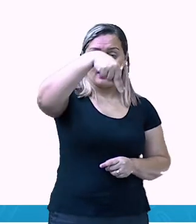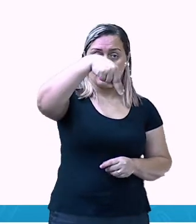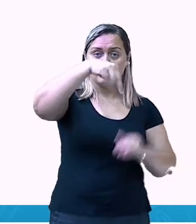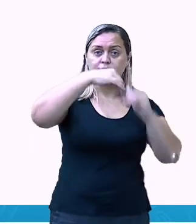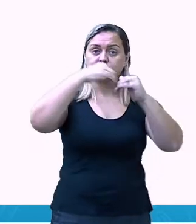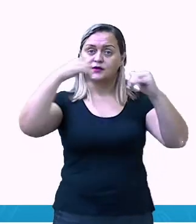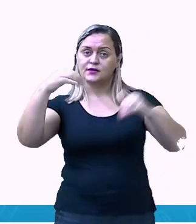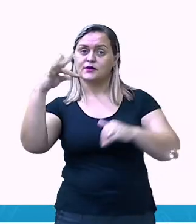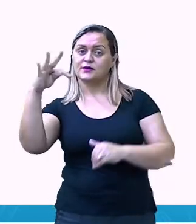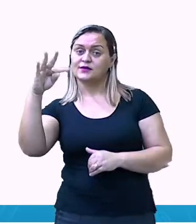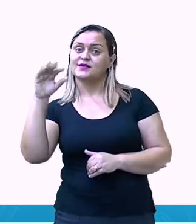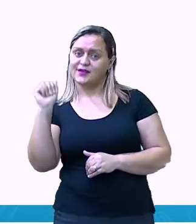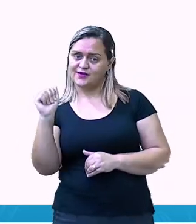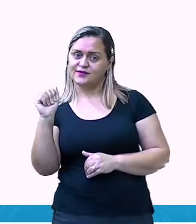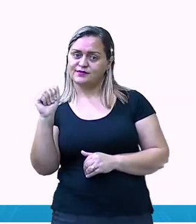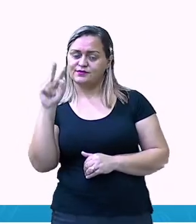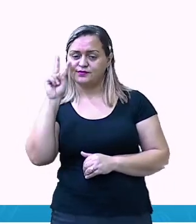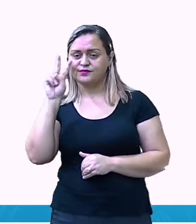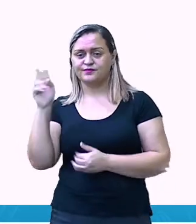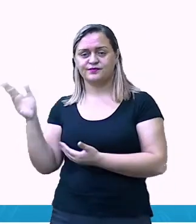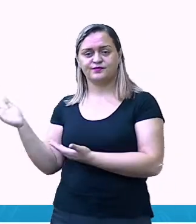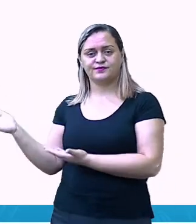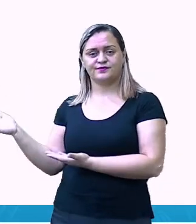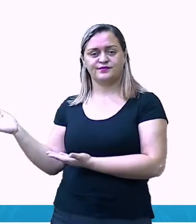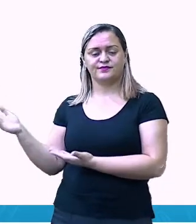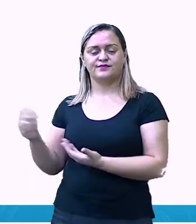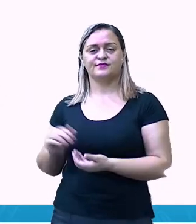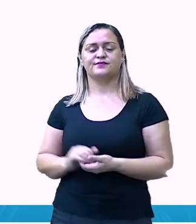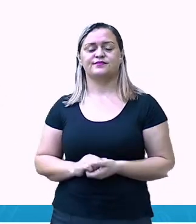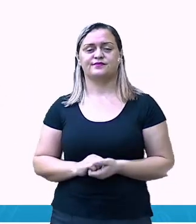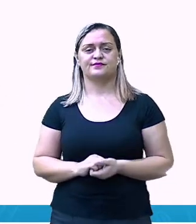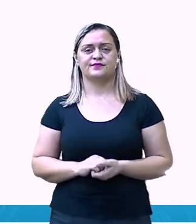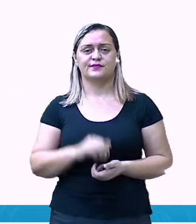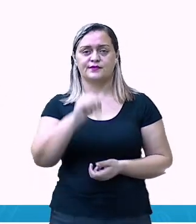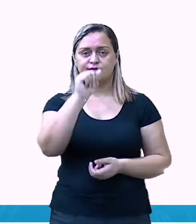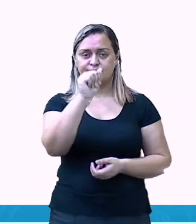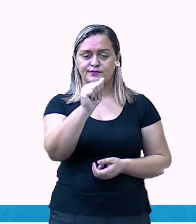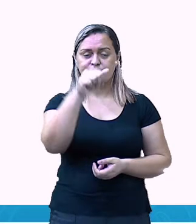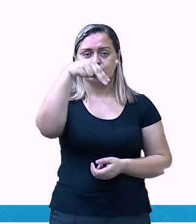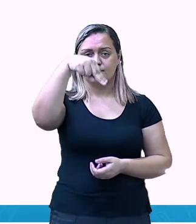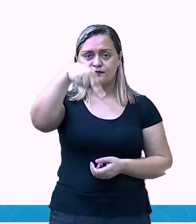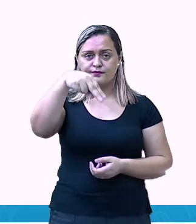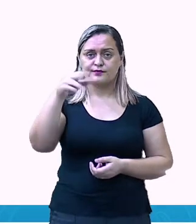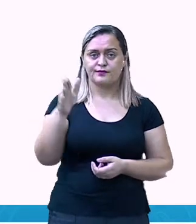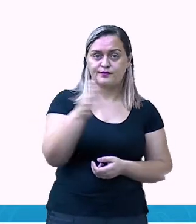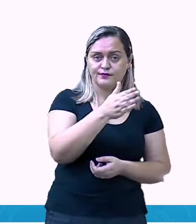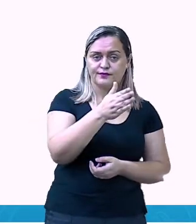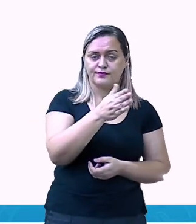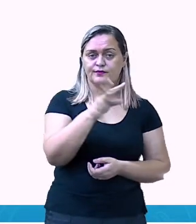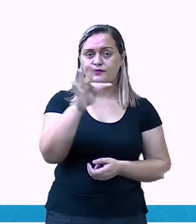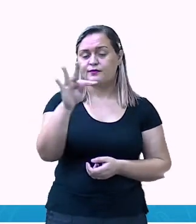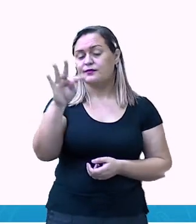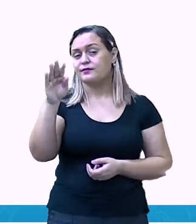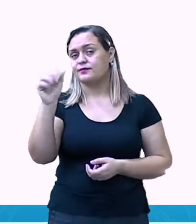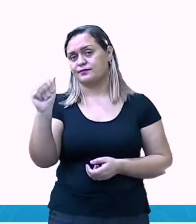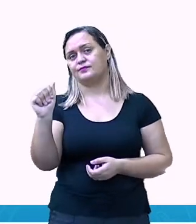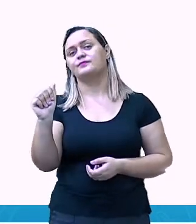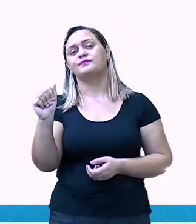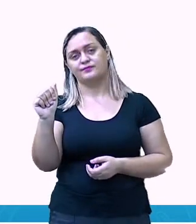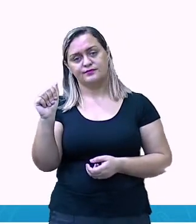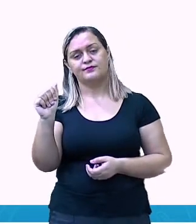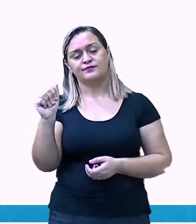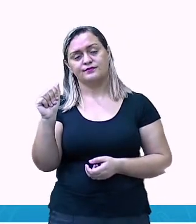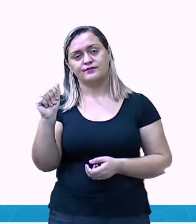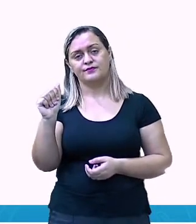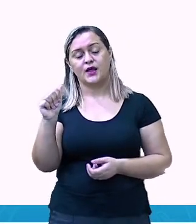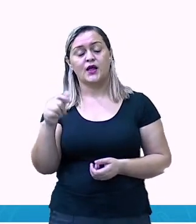problema. Olha aí, ó, como que se separa. An, tá. Agora vamos para o es. Escola. A própria